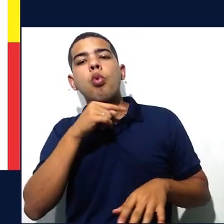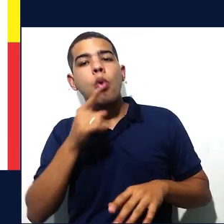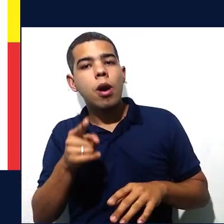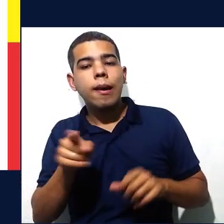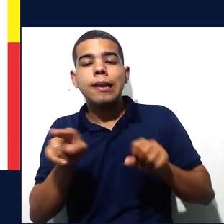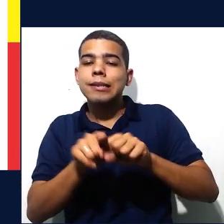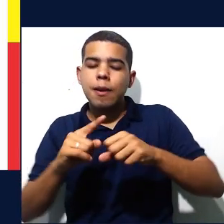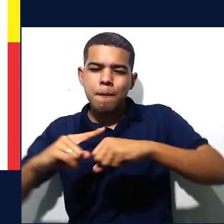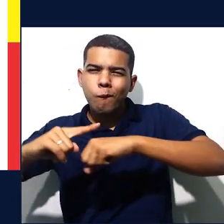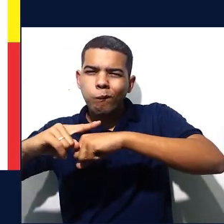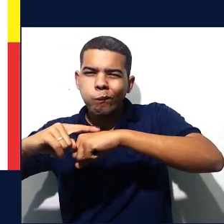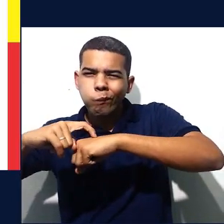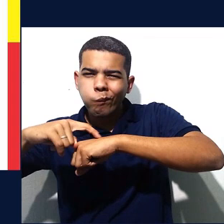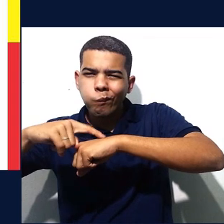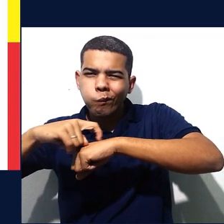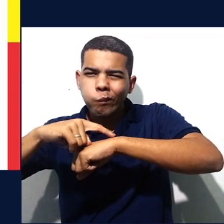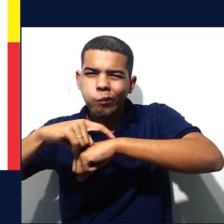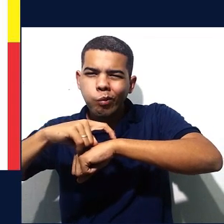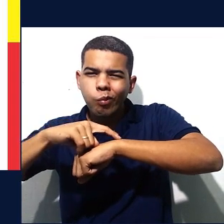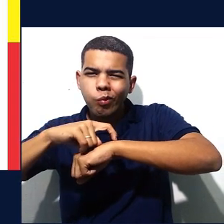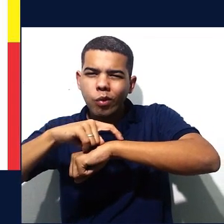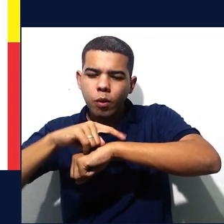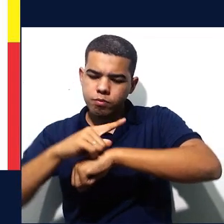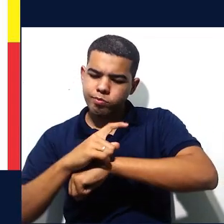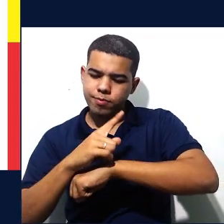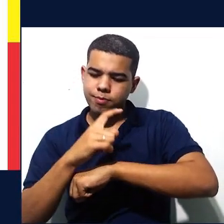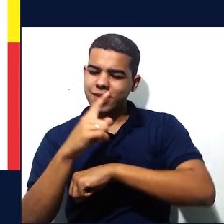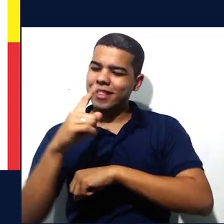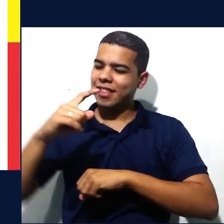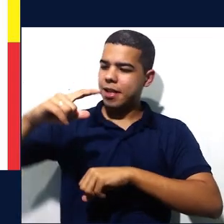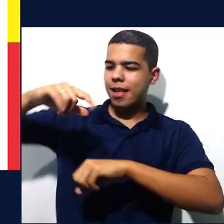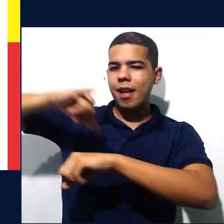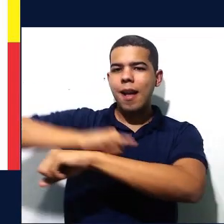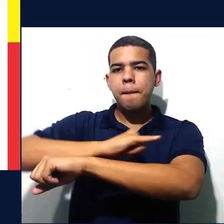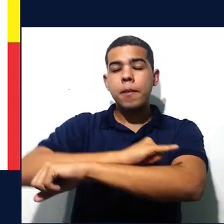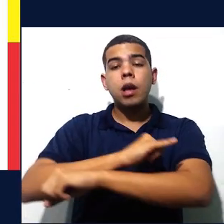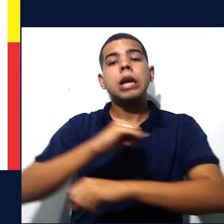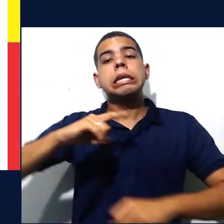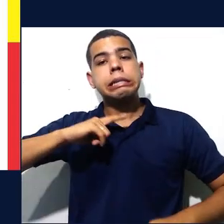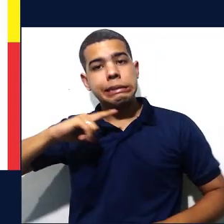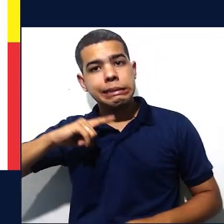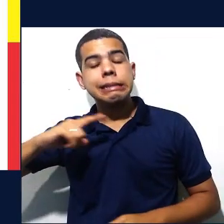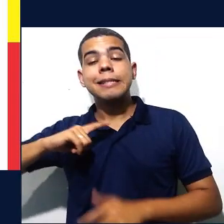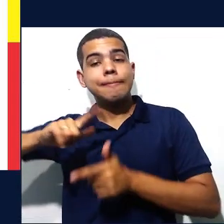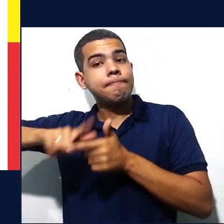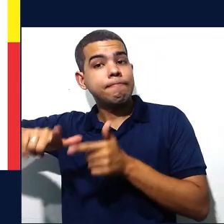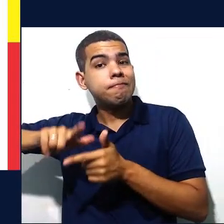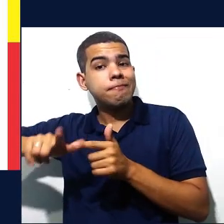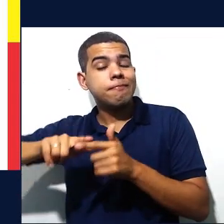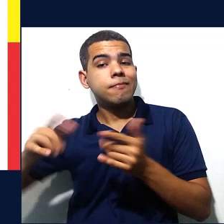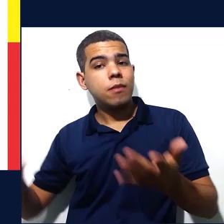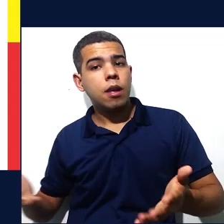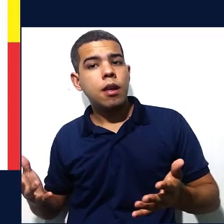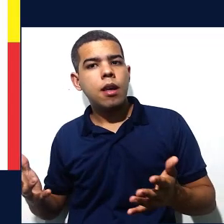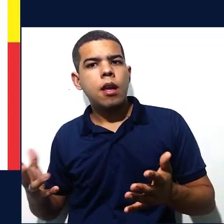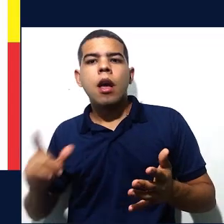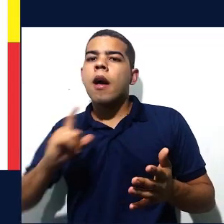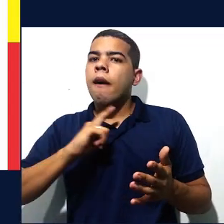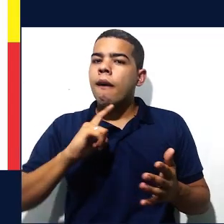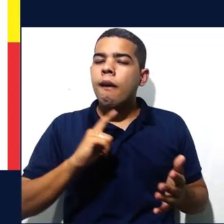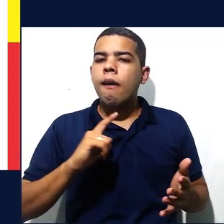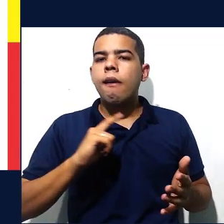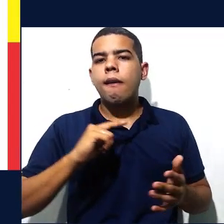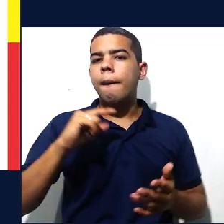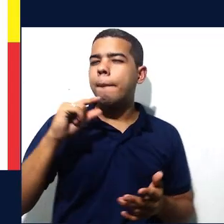radiação ultravioleta B já constituem um fator limitante E mesmo um pequeno aumento